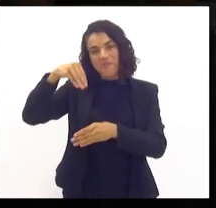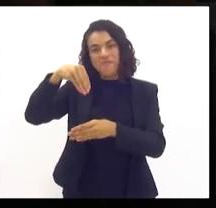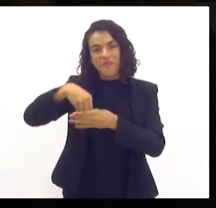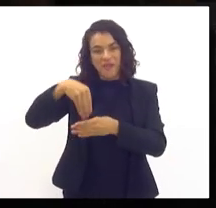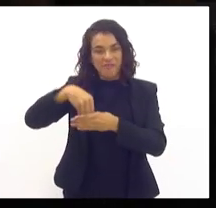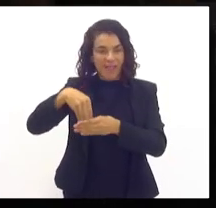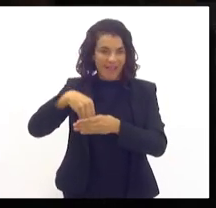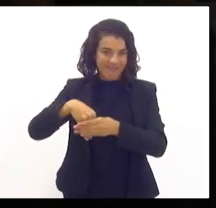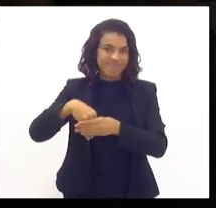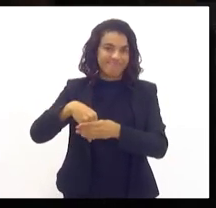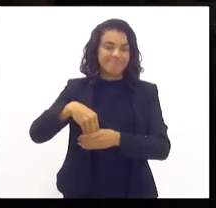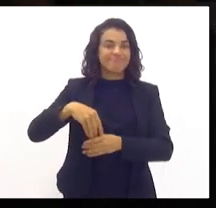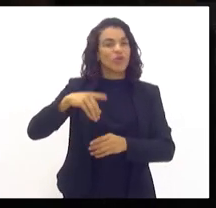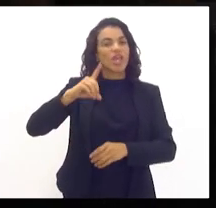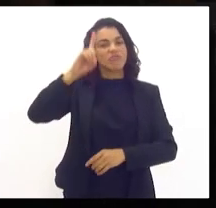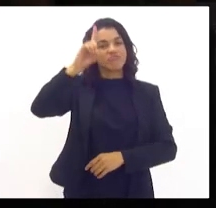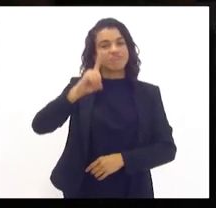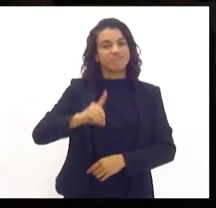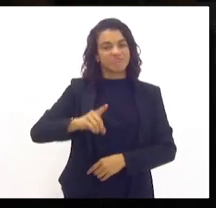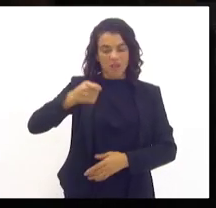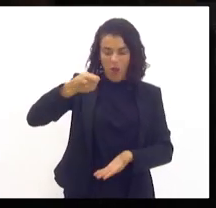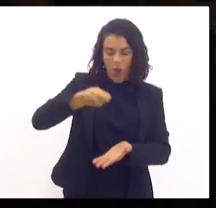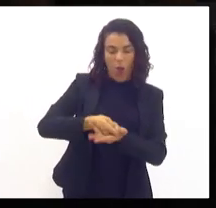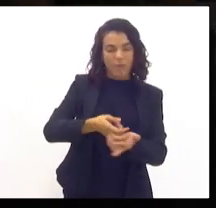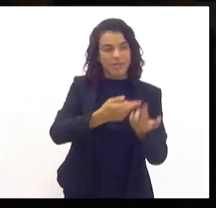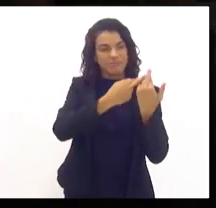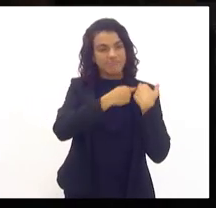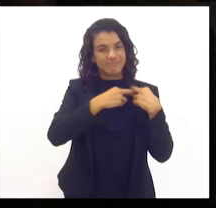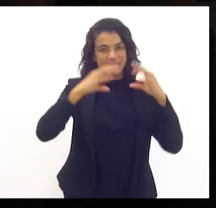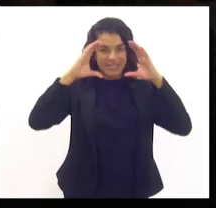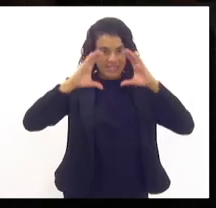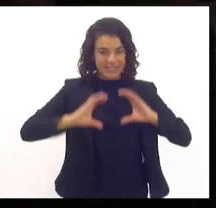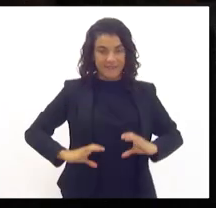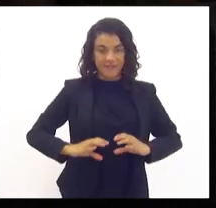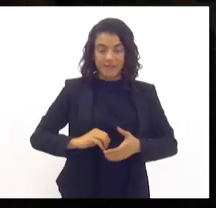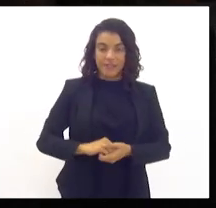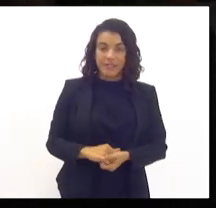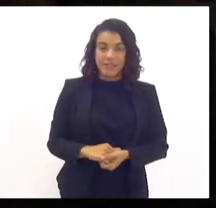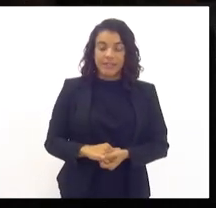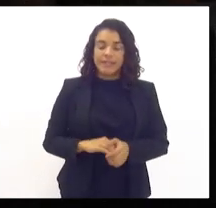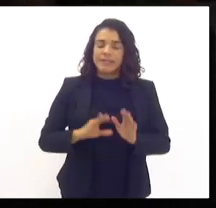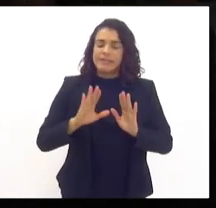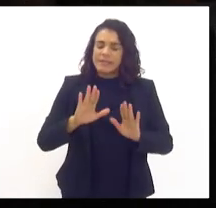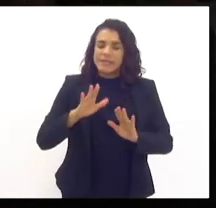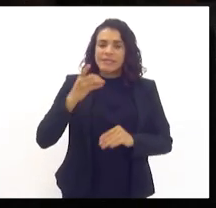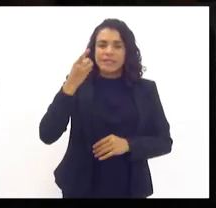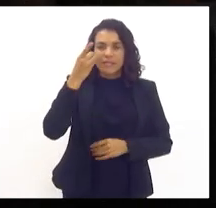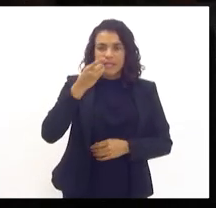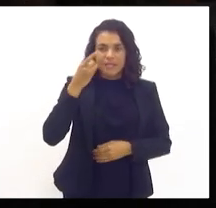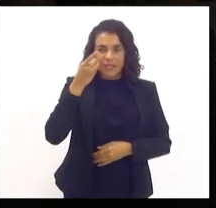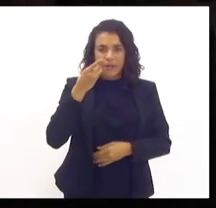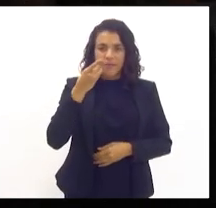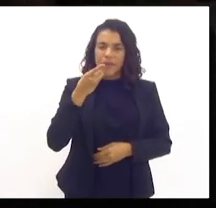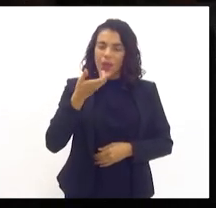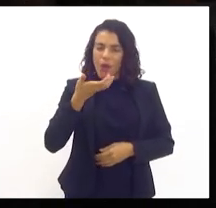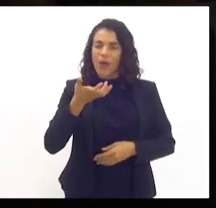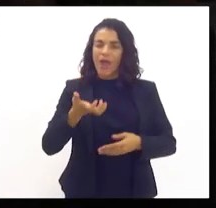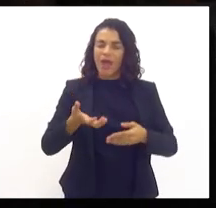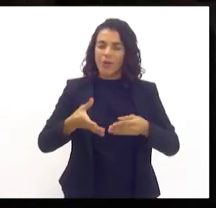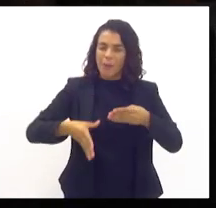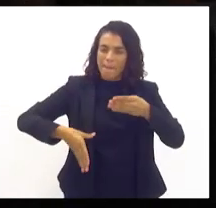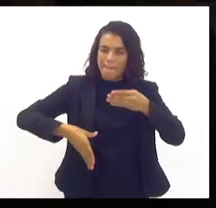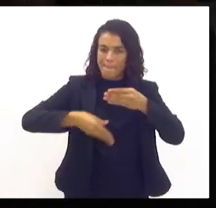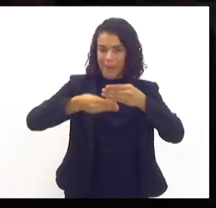meu dever cívico. Mas, deputado, eu queria assinalar algumas